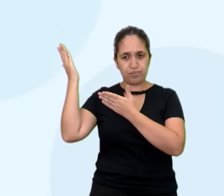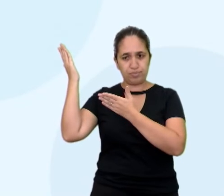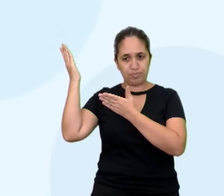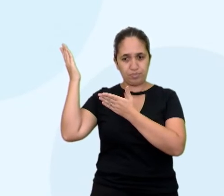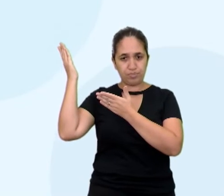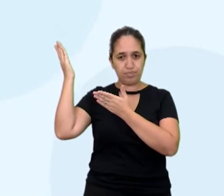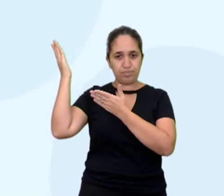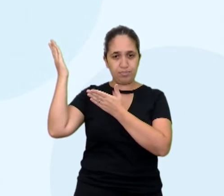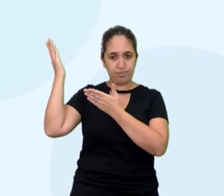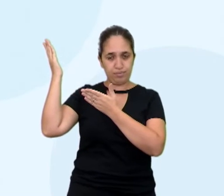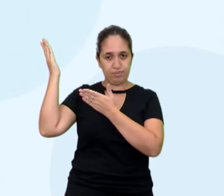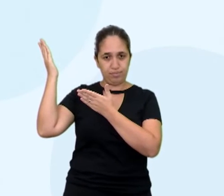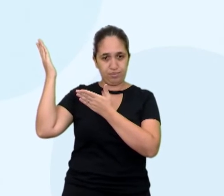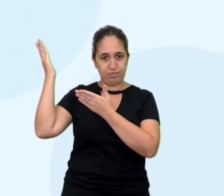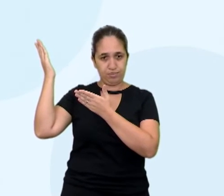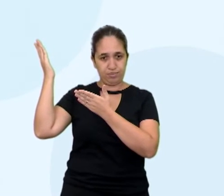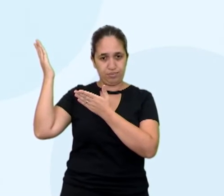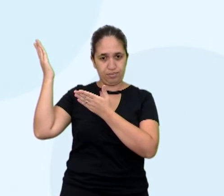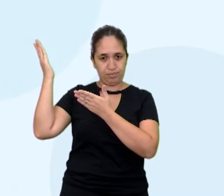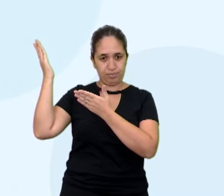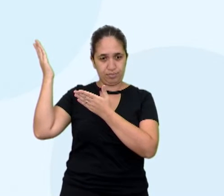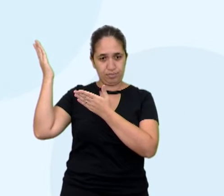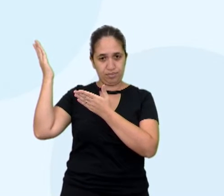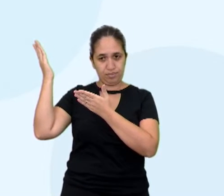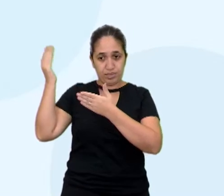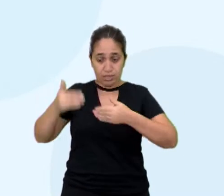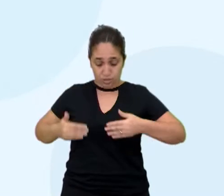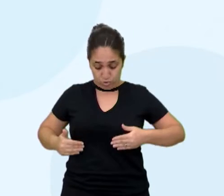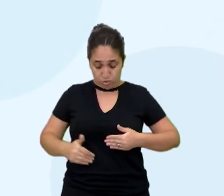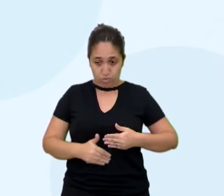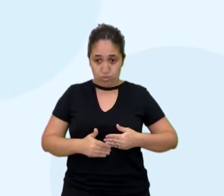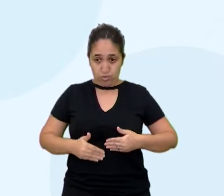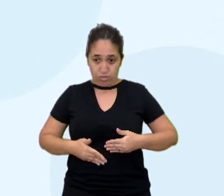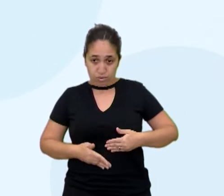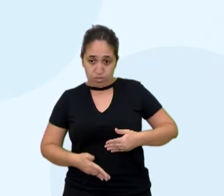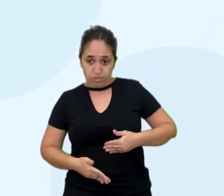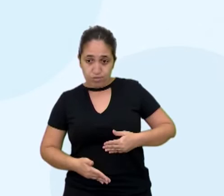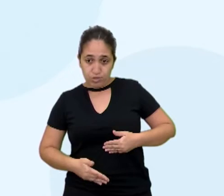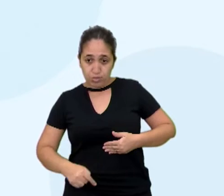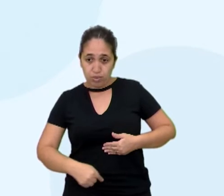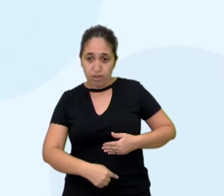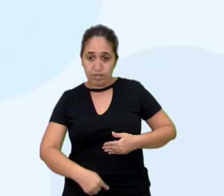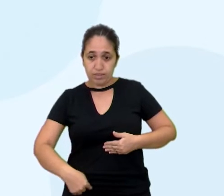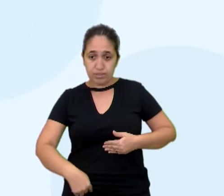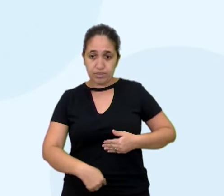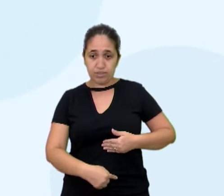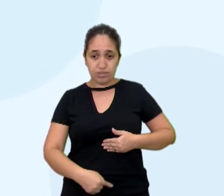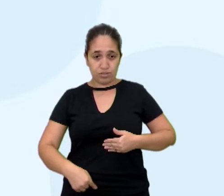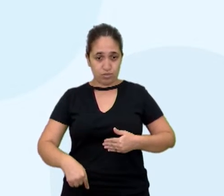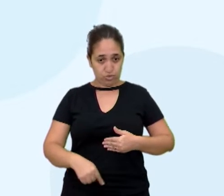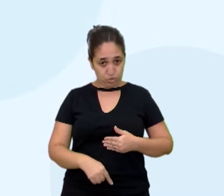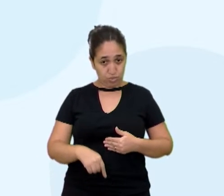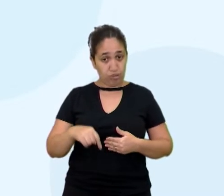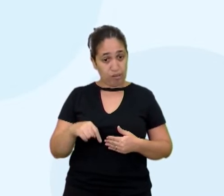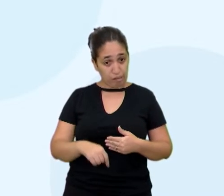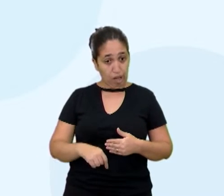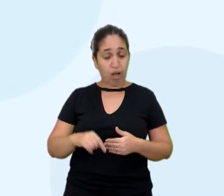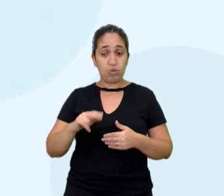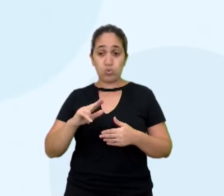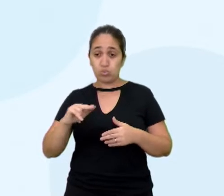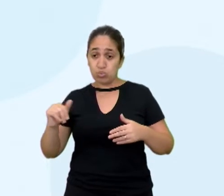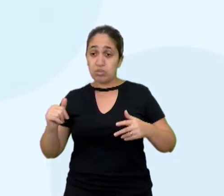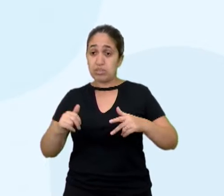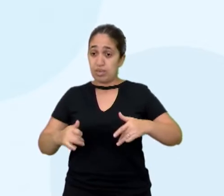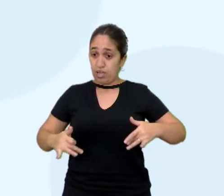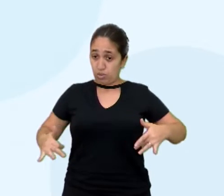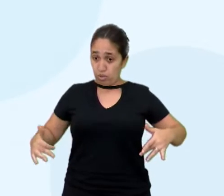Então a gente viu, olha só, ali no duodeno, porção final do estômago e início do intestino, por meio da presença de nutrientes e